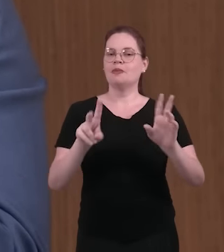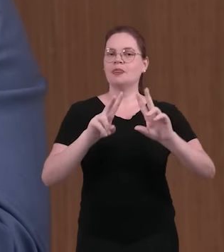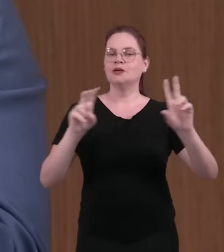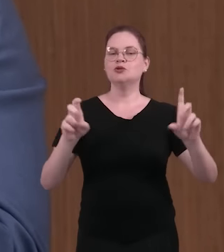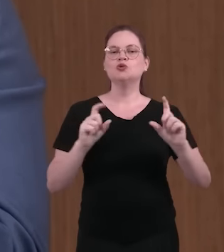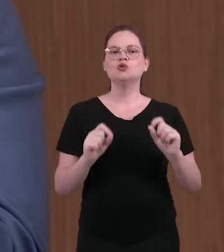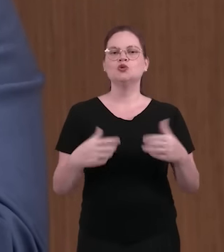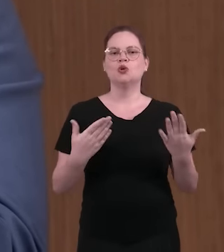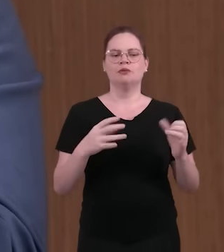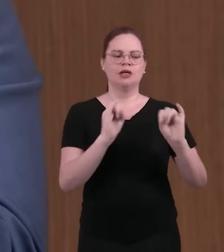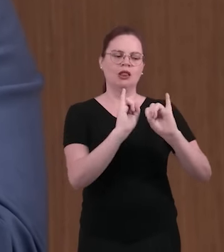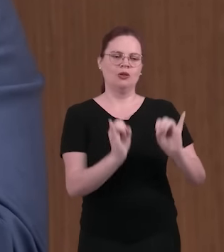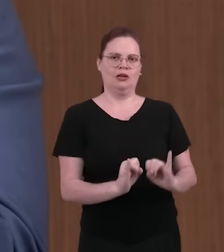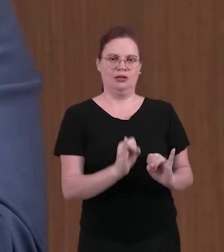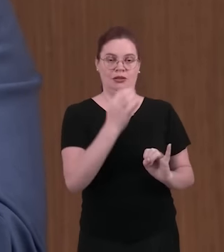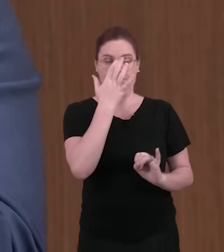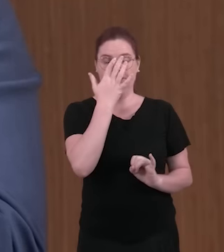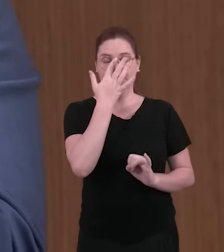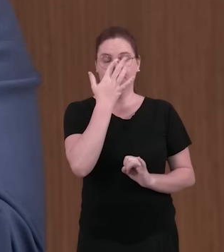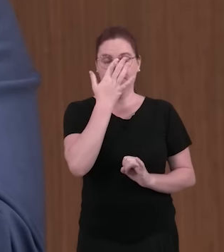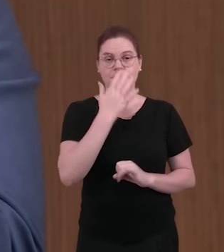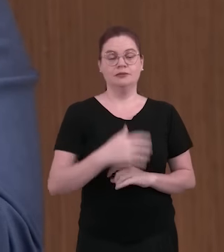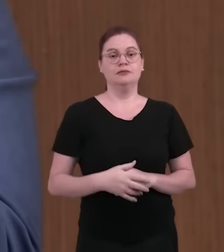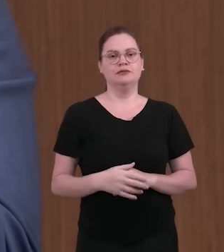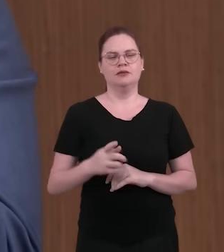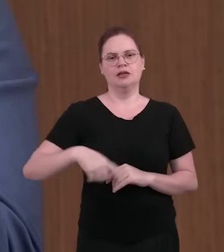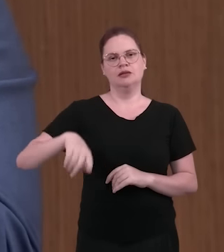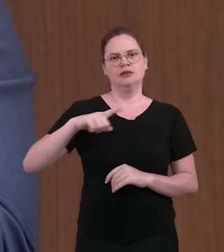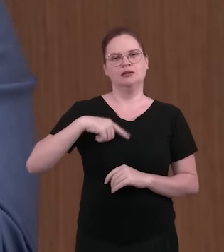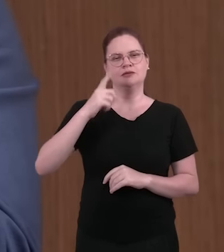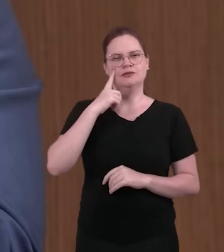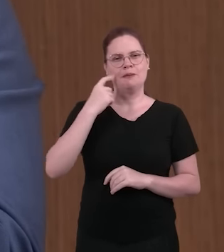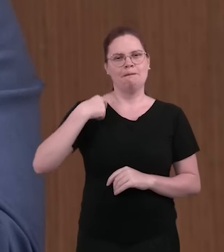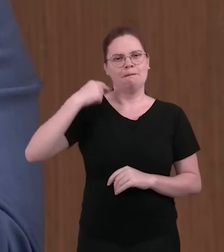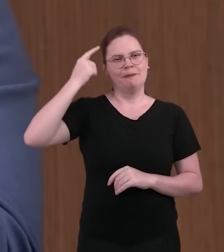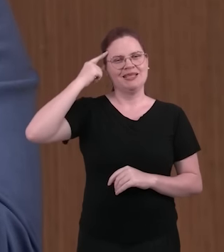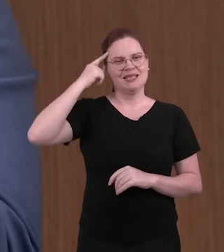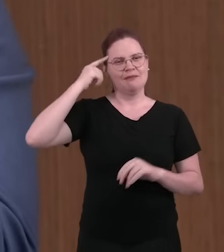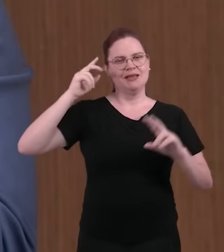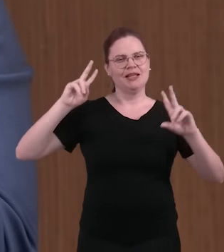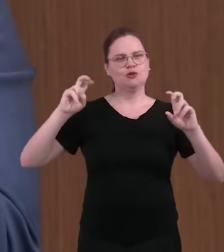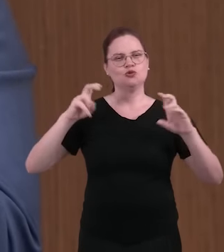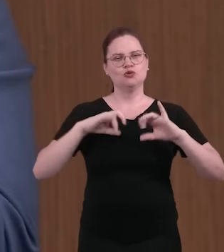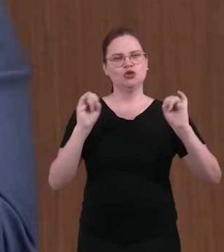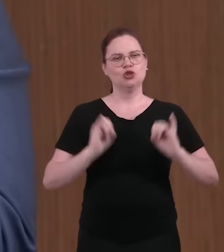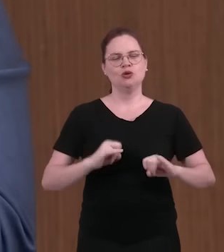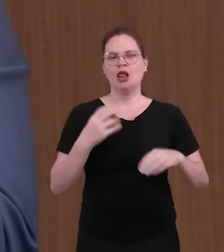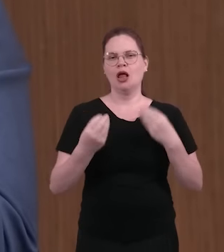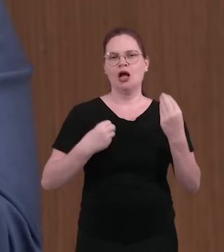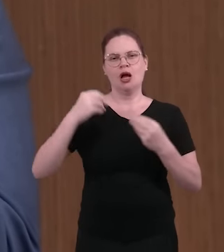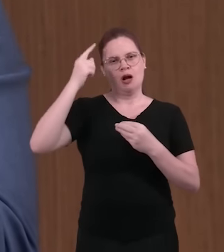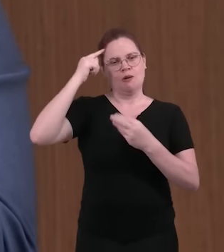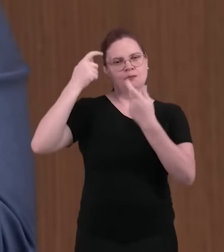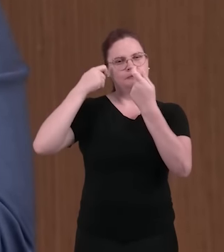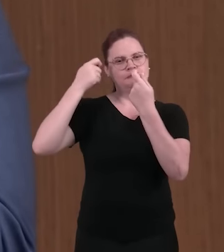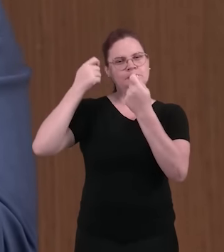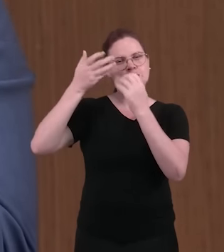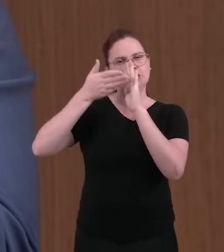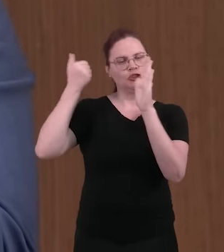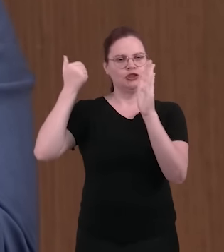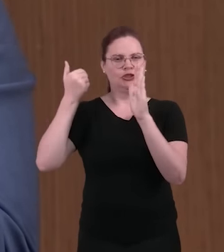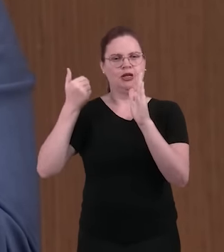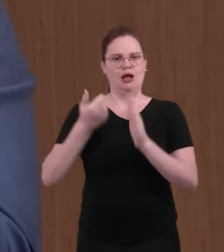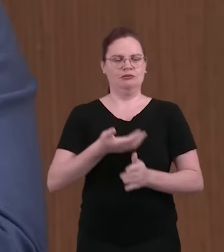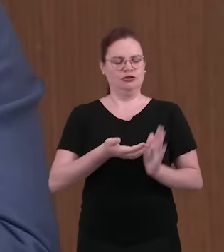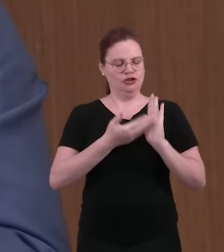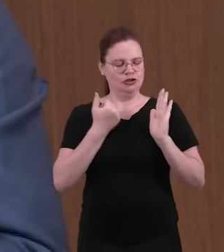a idolatria, a questão do... Quando nós estamos com algum pensamento idólatra, como podemos lidar com isso? Como podemos tirar isso dos